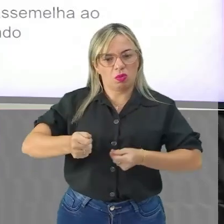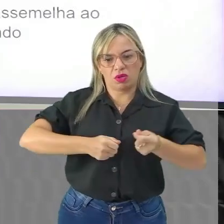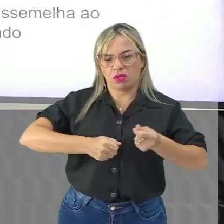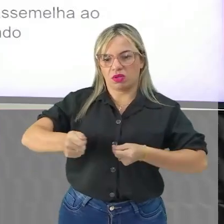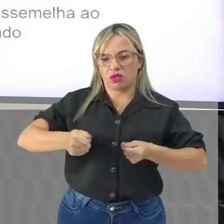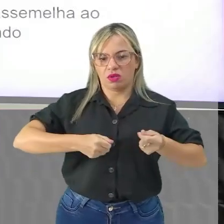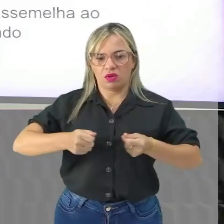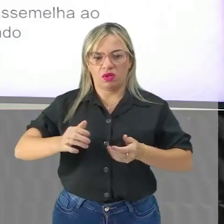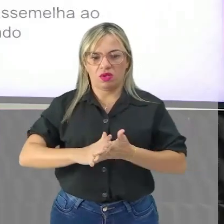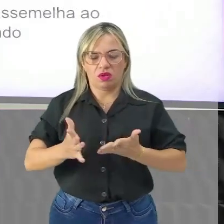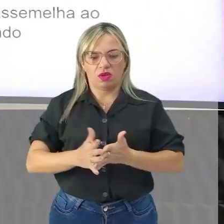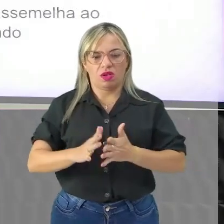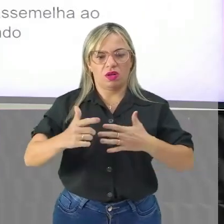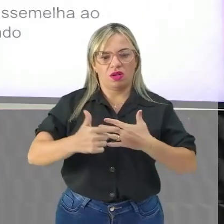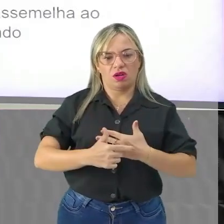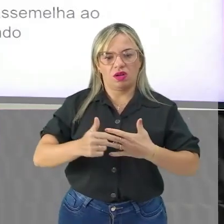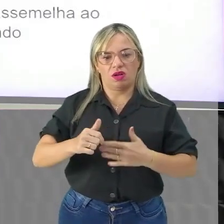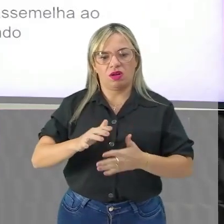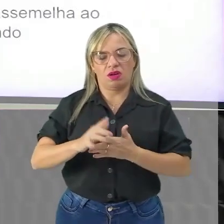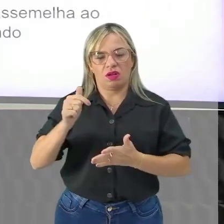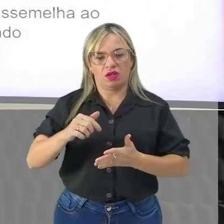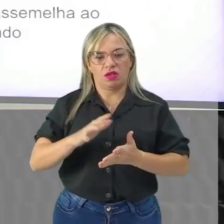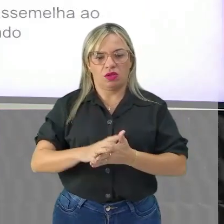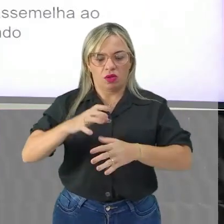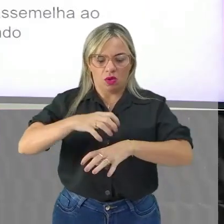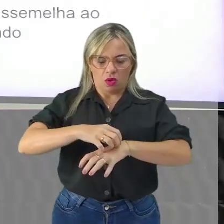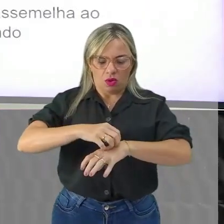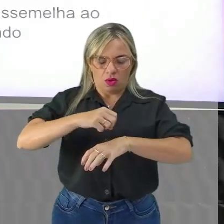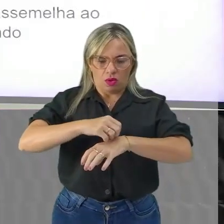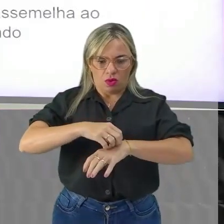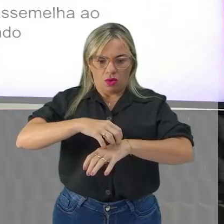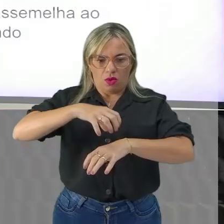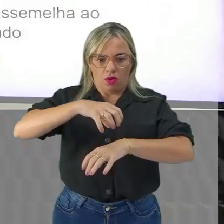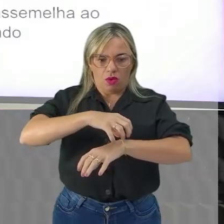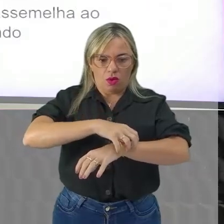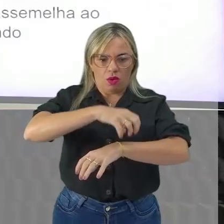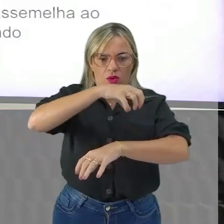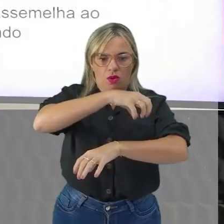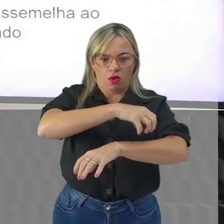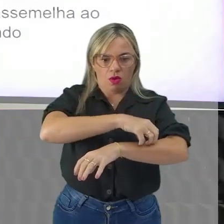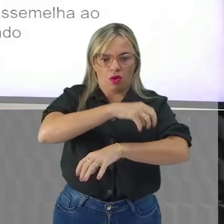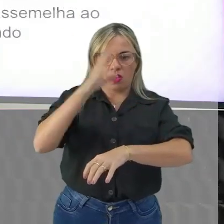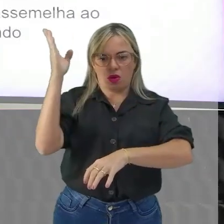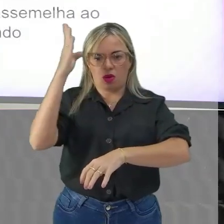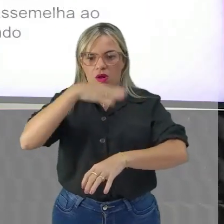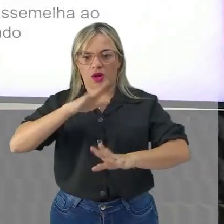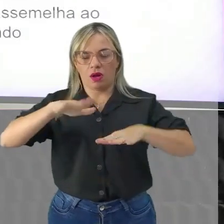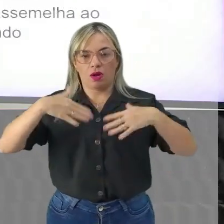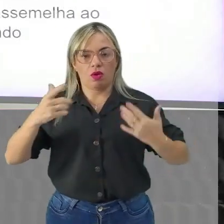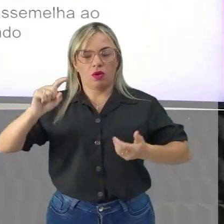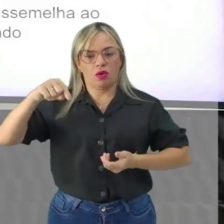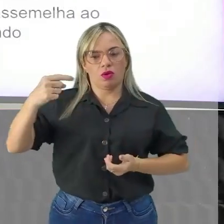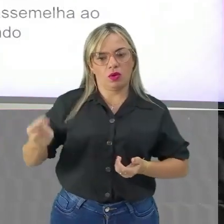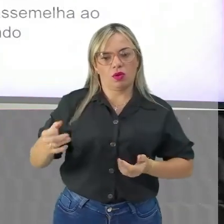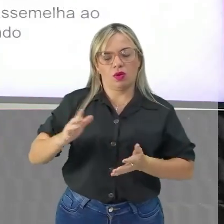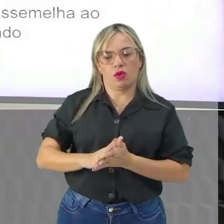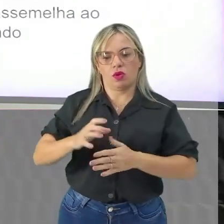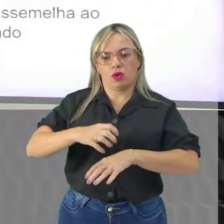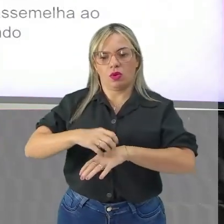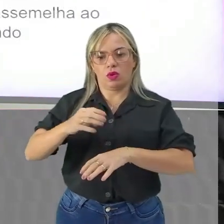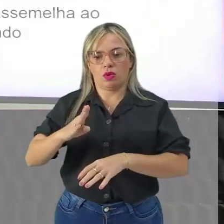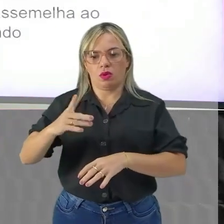a formação de tumores malignos. Por outro lado, um tumor benigno significa simplesmente uma